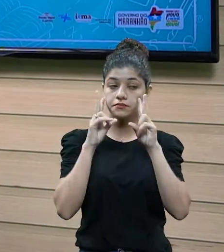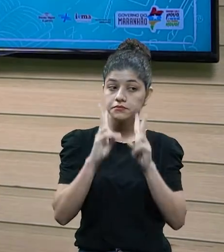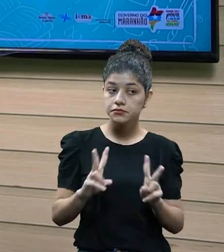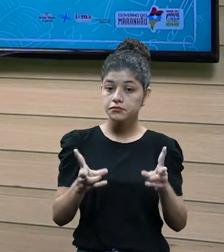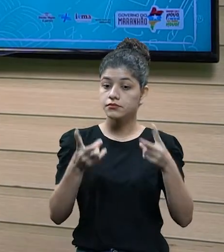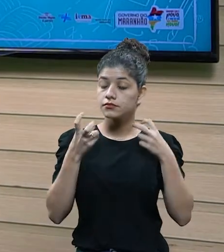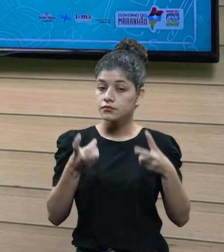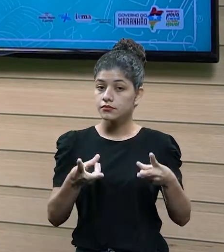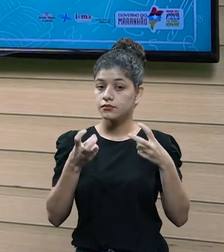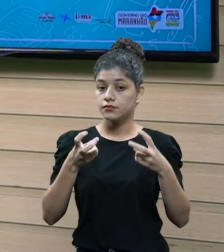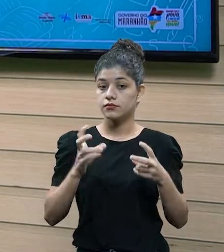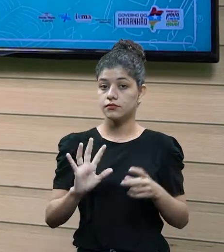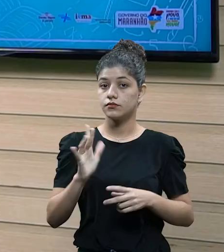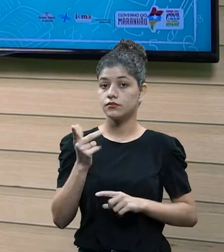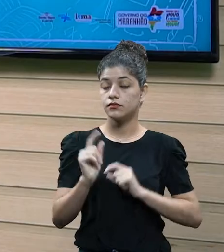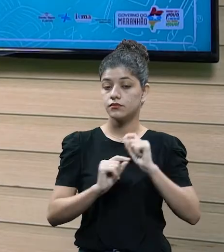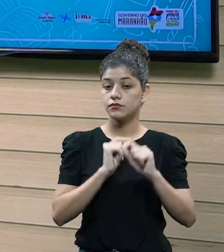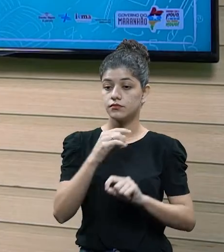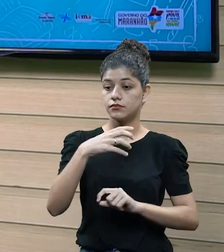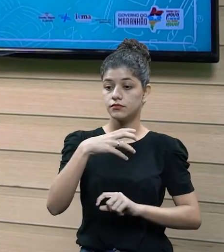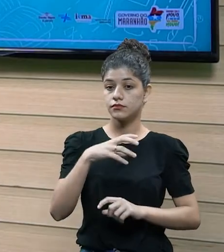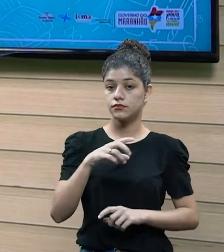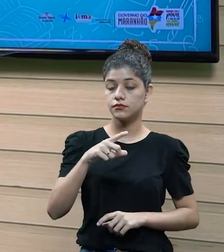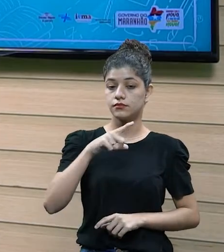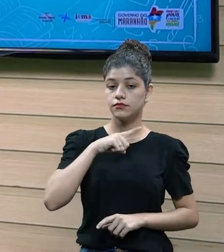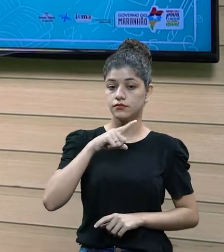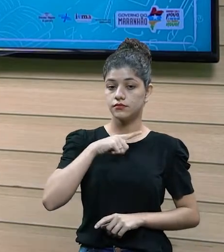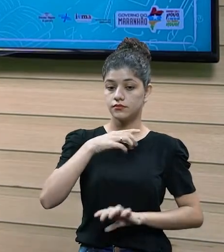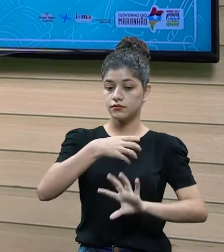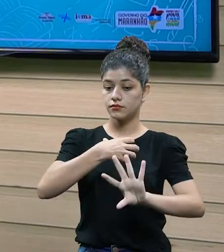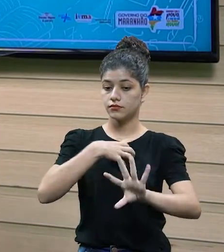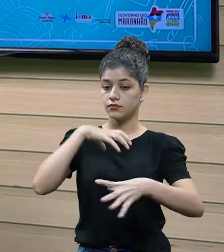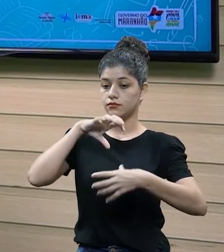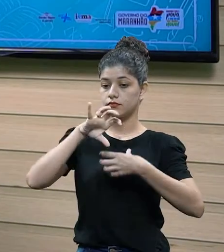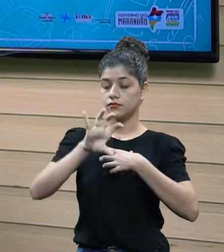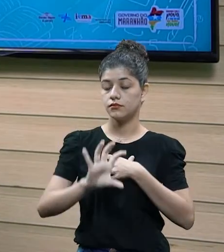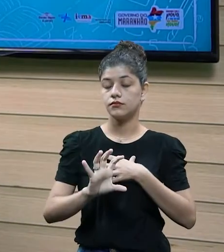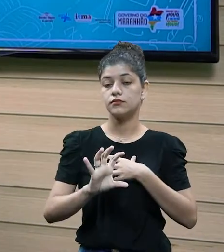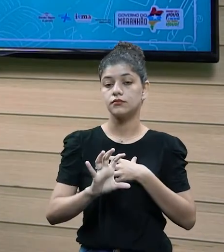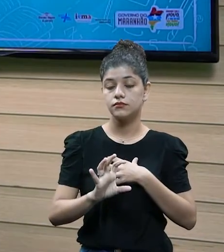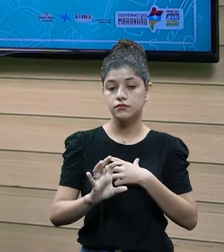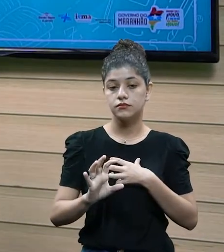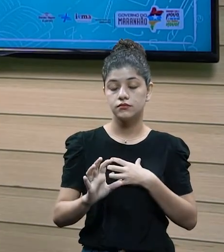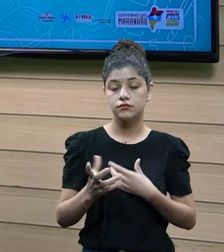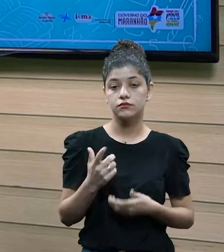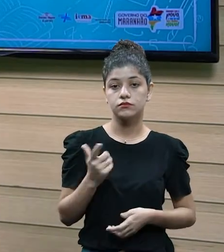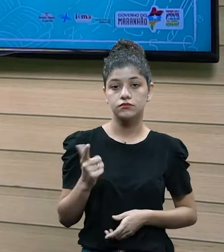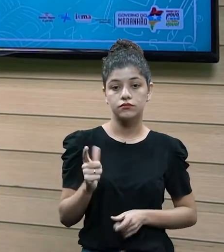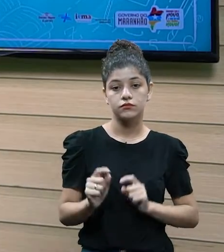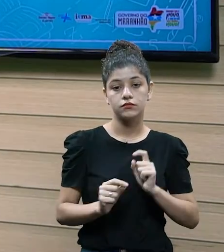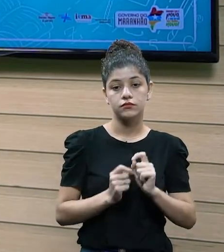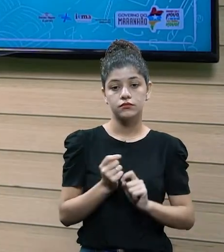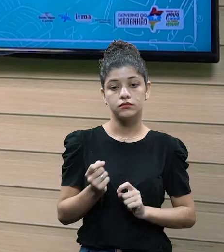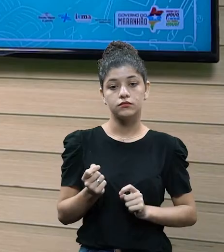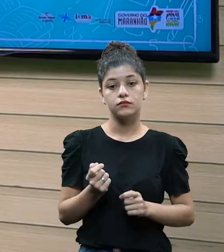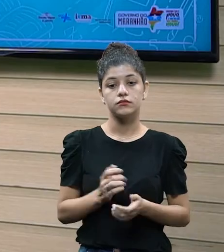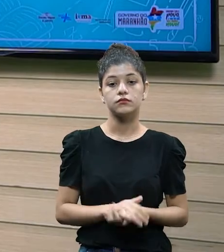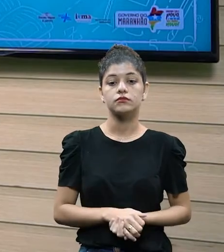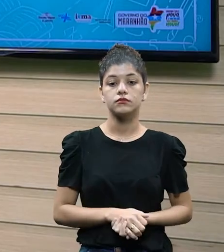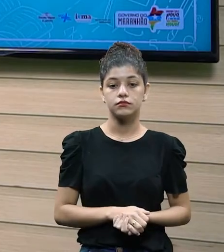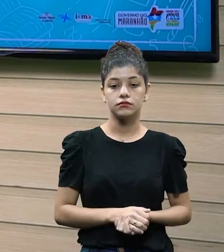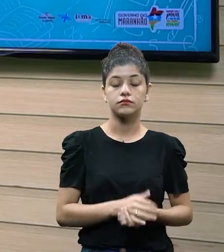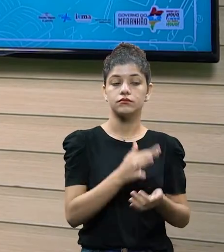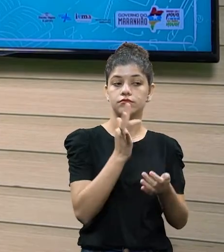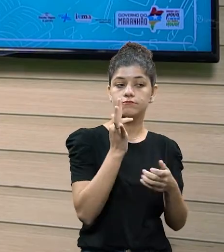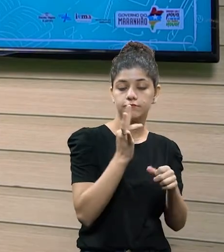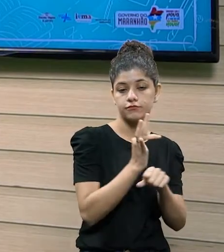aí o que vai acontecer? Ele vai ter afetividade, vai dizer, não, mesmo sem um atestado, mesmo sem um documento, eu vou justificar a sua